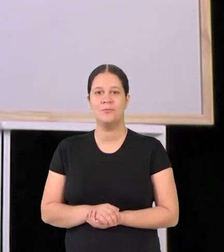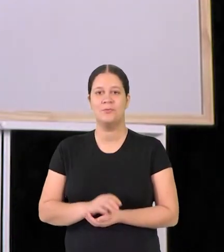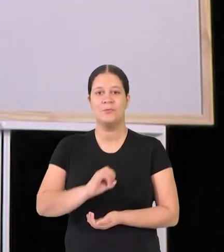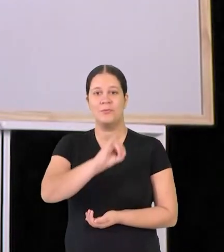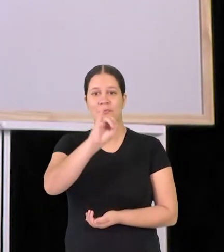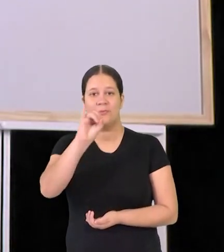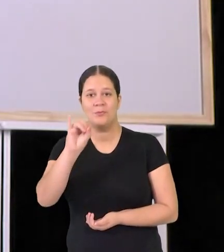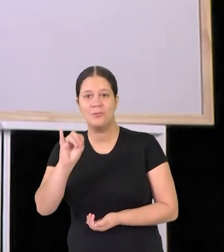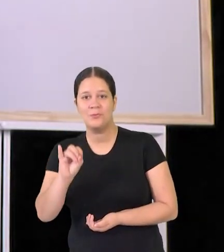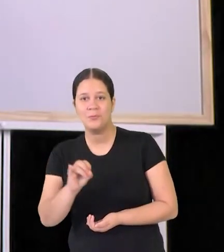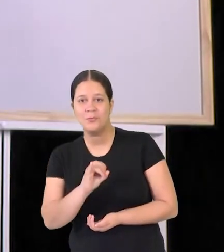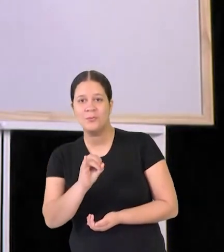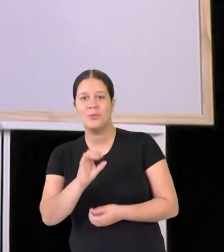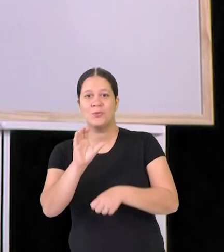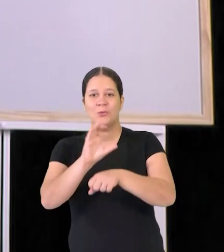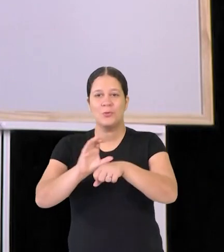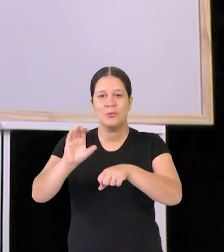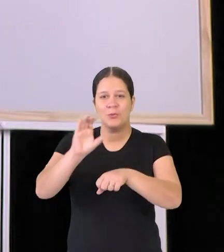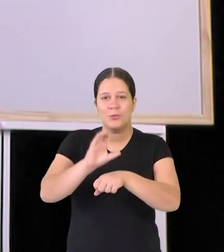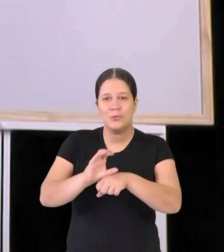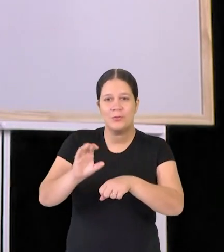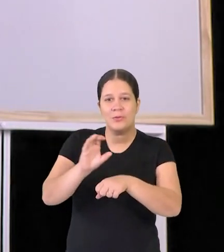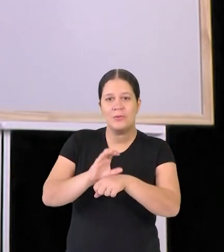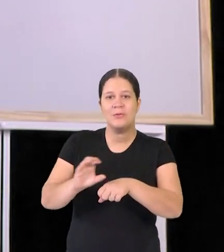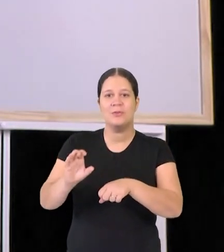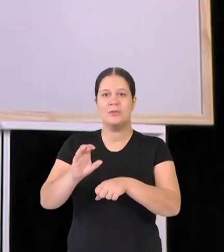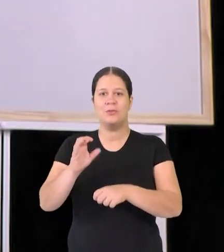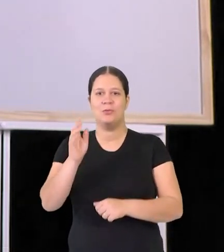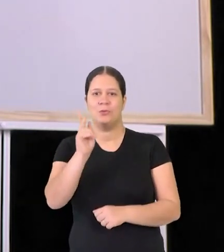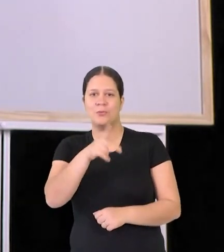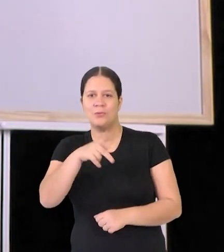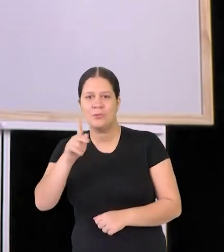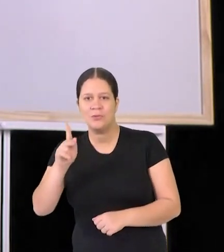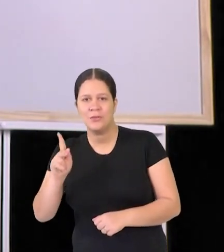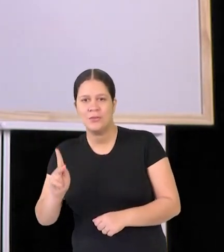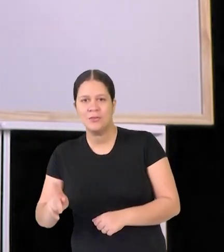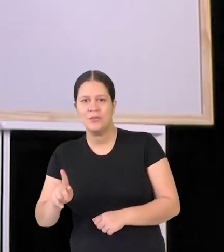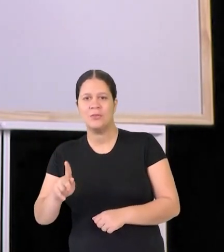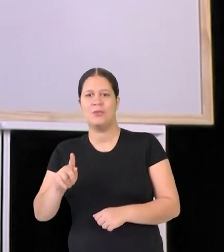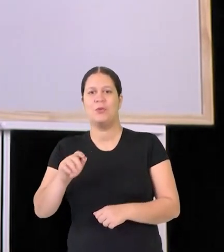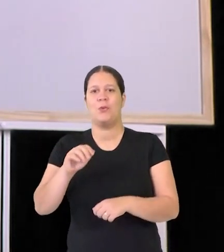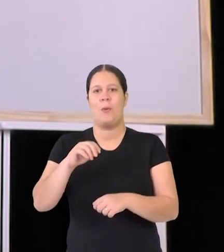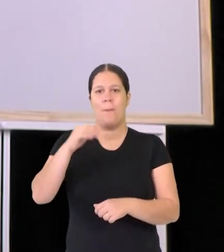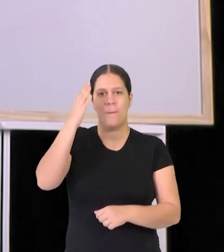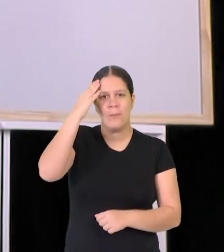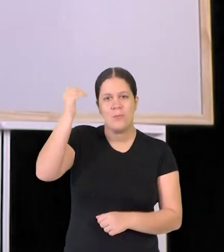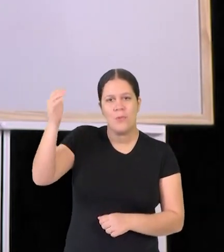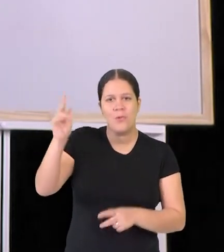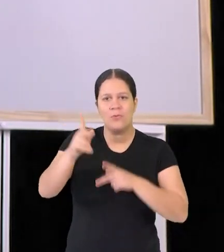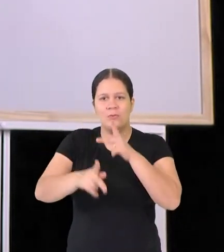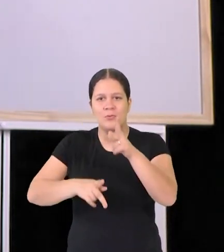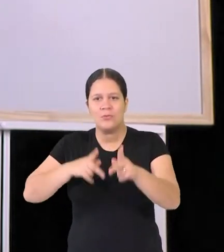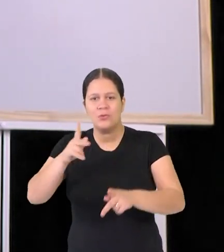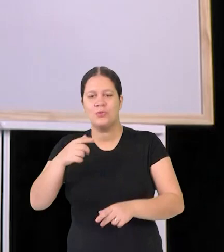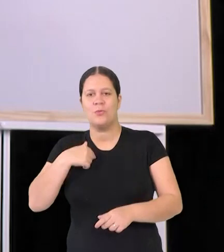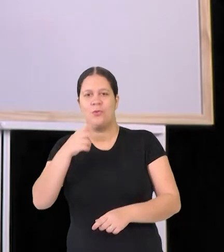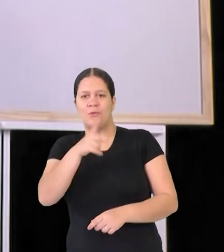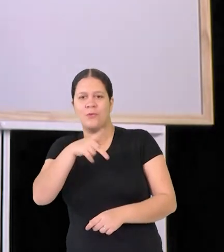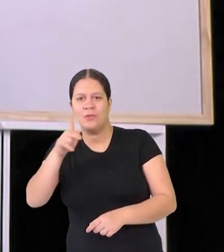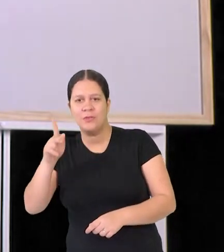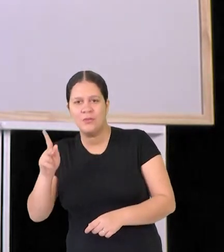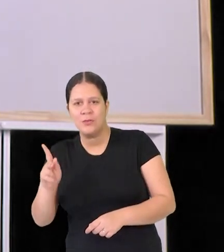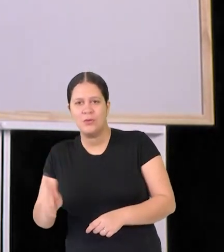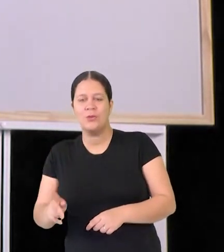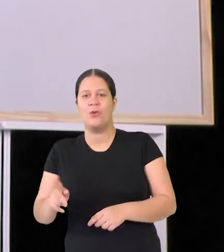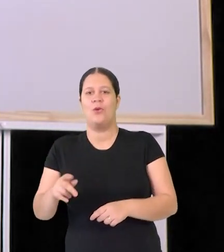Olá, fera do Cursinho Popular Professor Edilson de Góes, da cidade de Caruaru. Eu sou o professor Danilo Farias, de Física, e hoje eu estarei